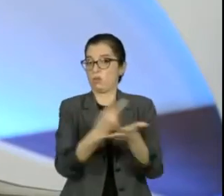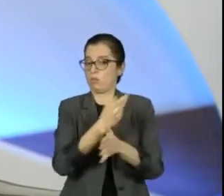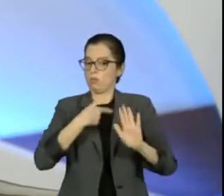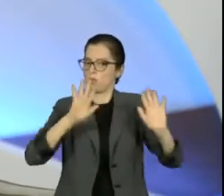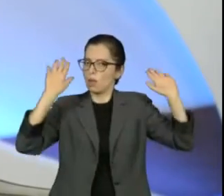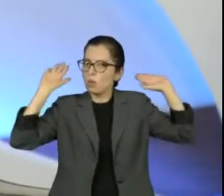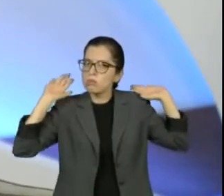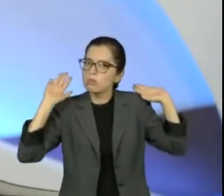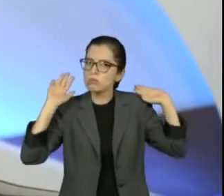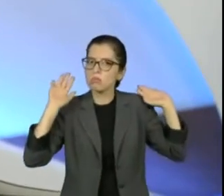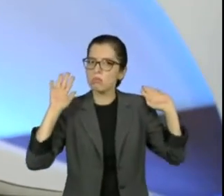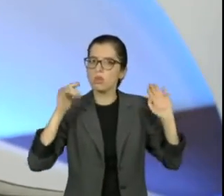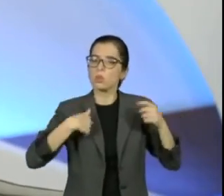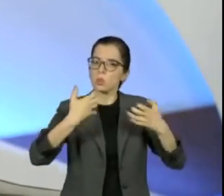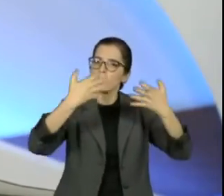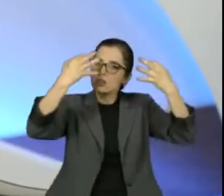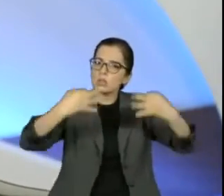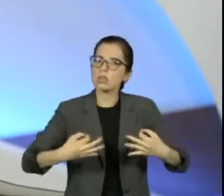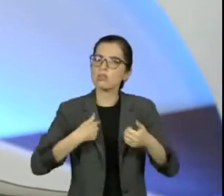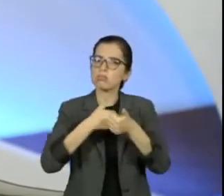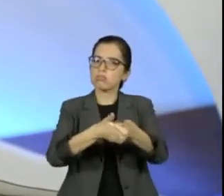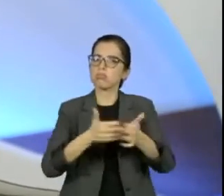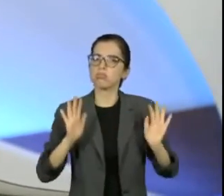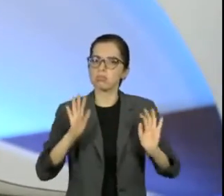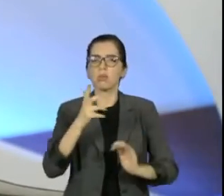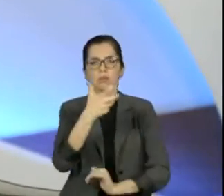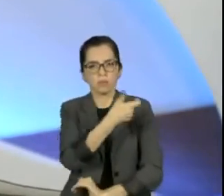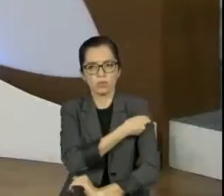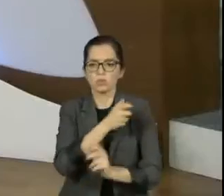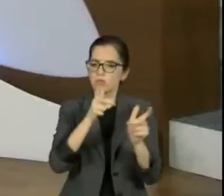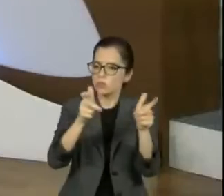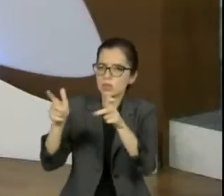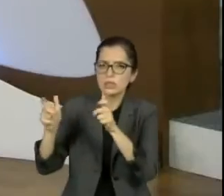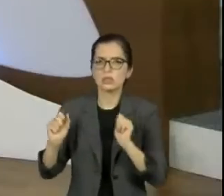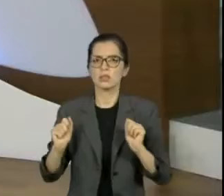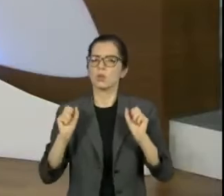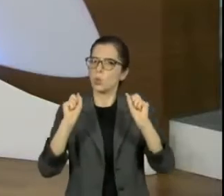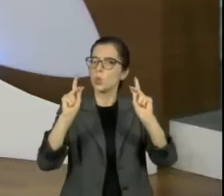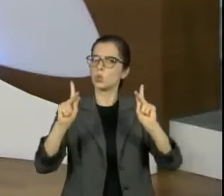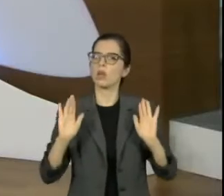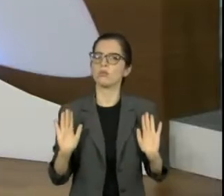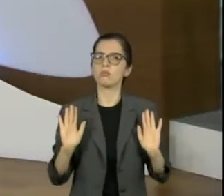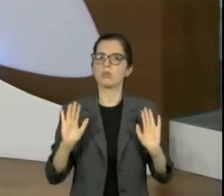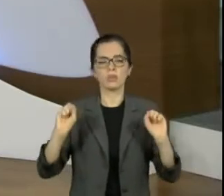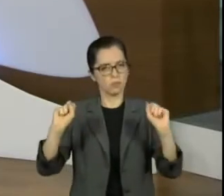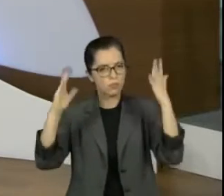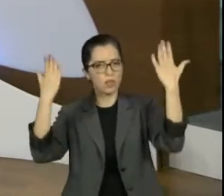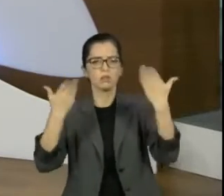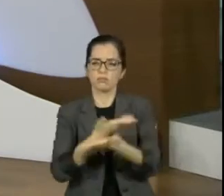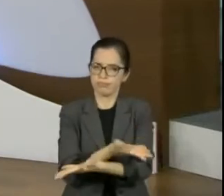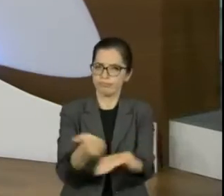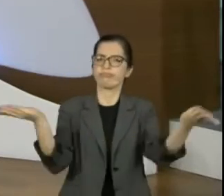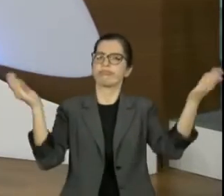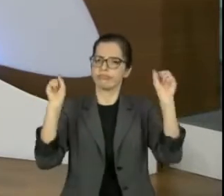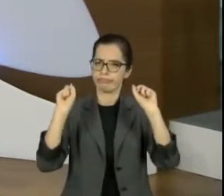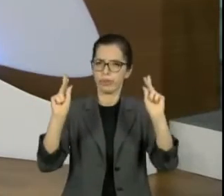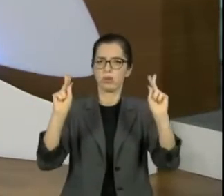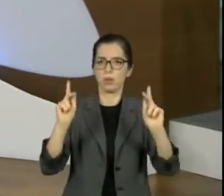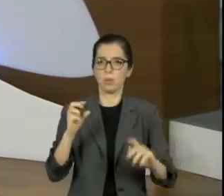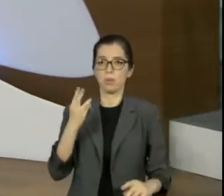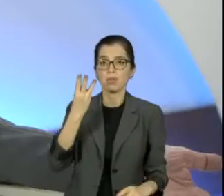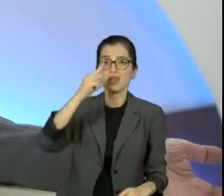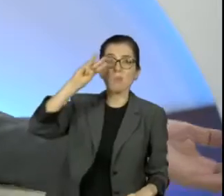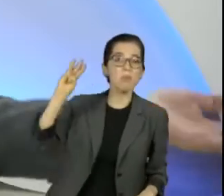gente acompanha. Se tiver vacina, tiver todo mundo imunizado. Nós temos uma festa que nós colocamos 3,5 milhões de pessoas na